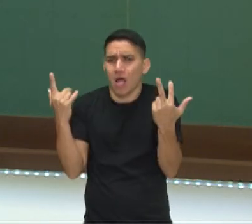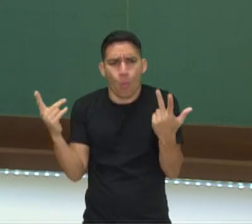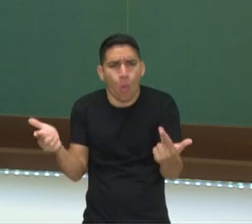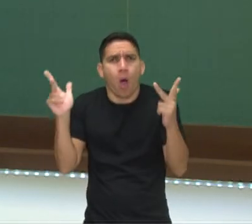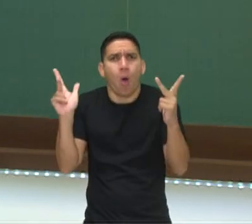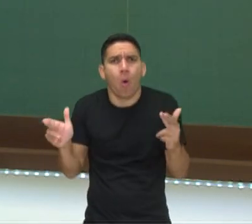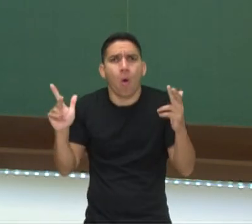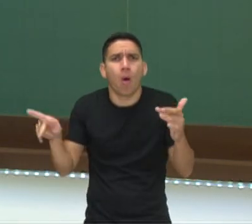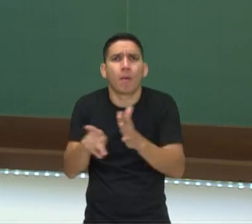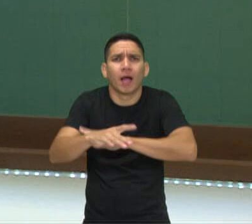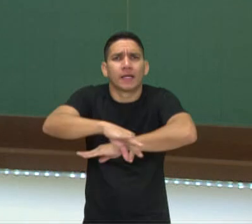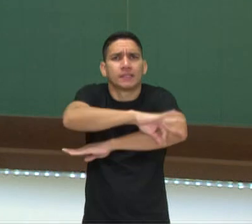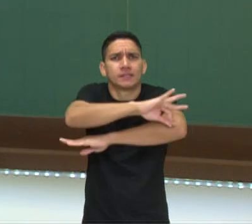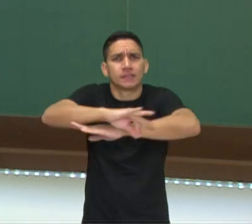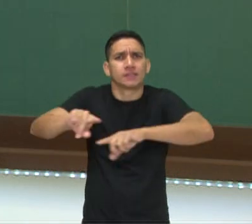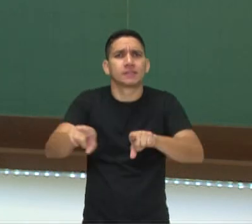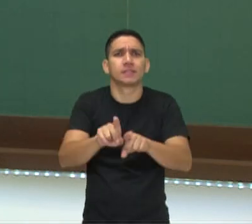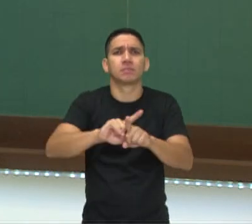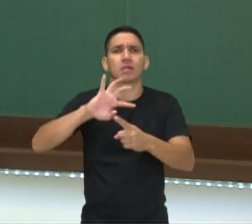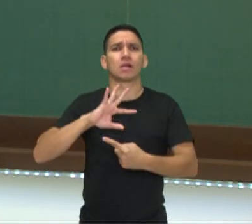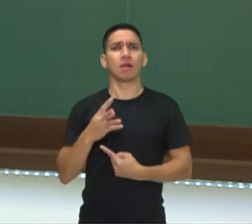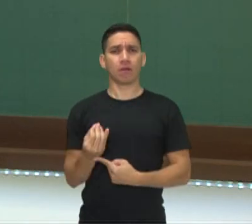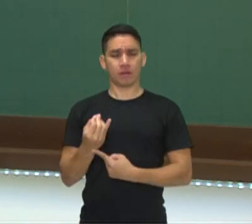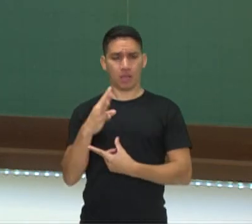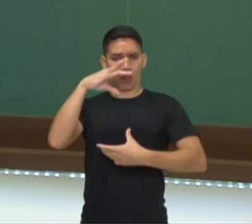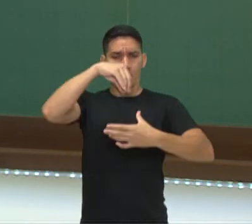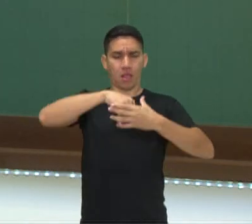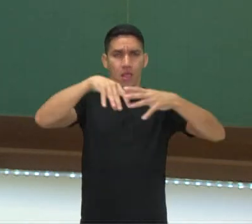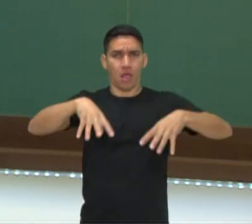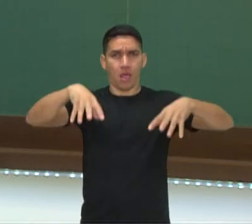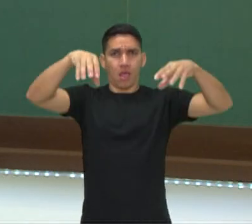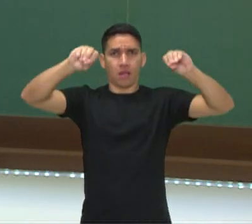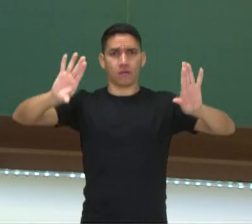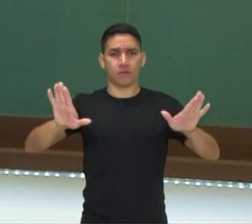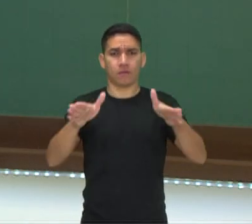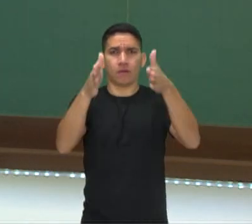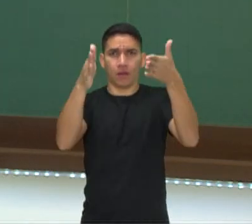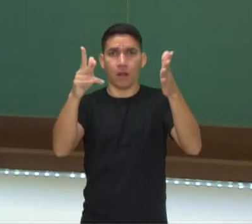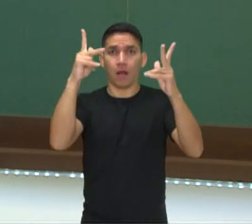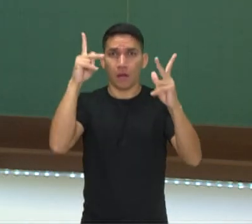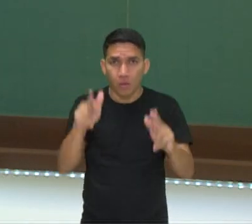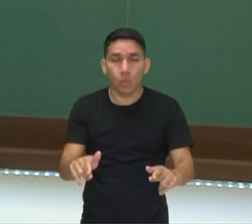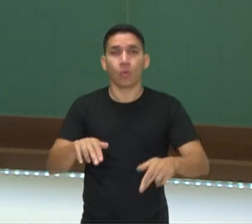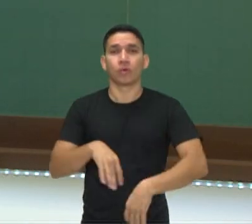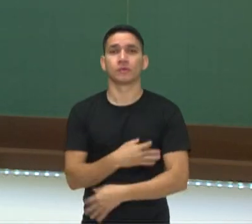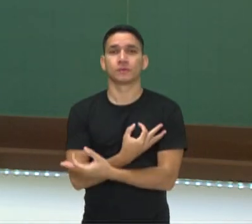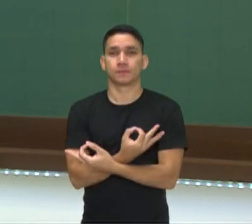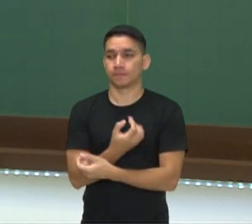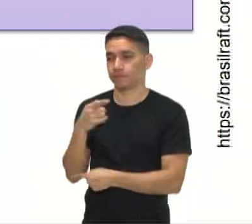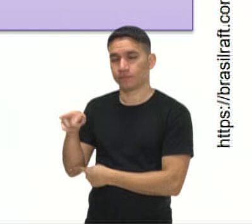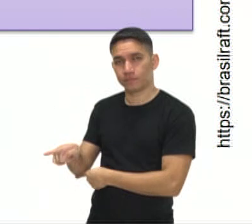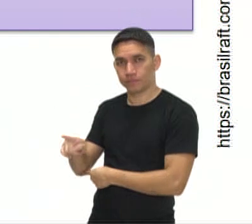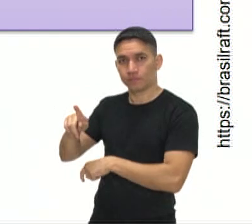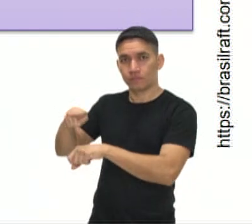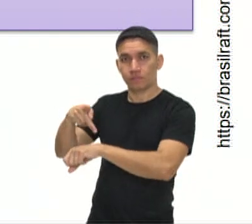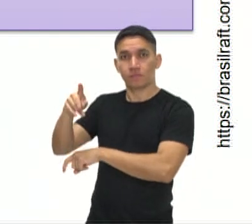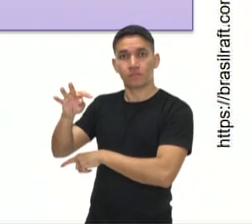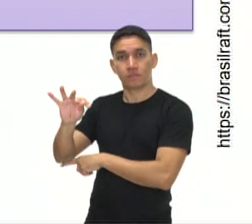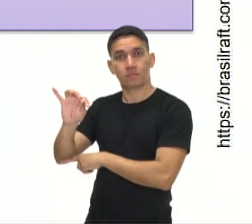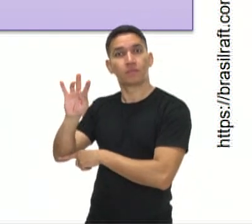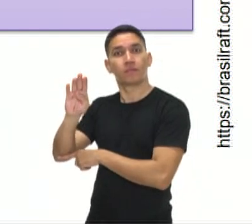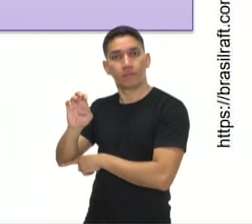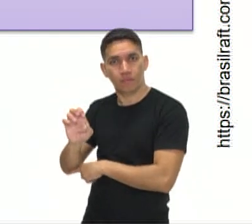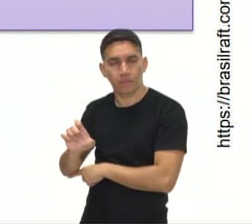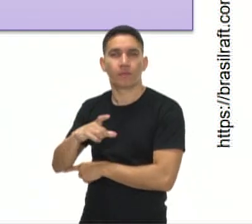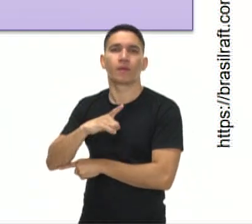parte arquitetônica e artística do templo é muito fiel aos templos budistas do Tibete. Então esse grupo de monges tibetanos,